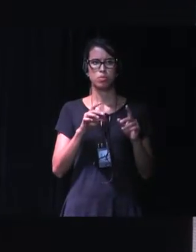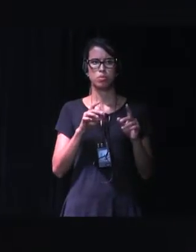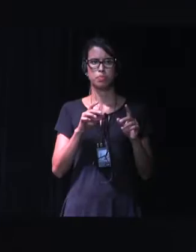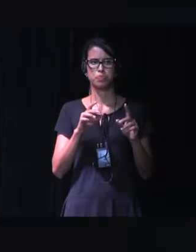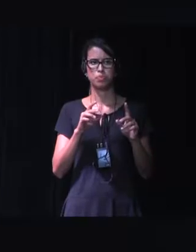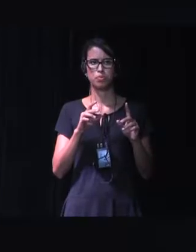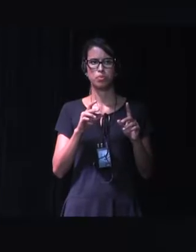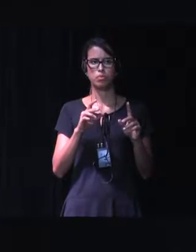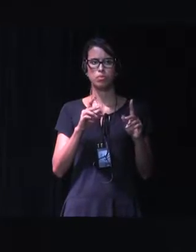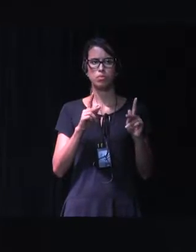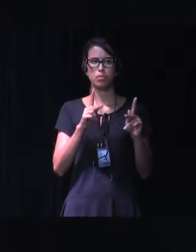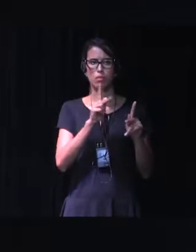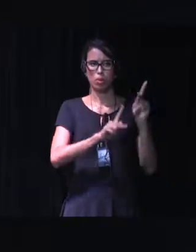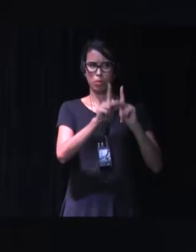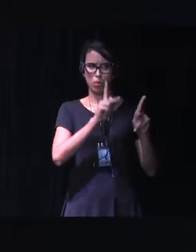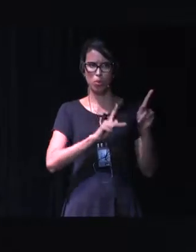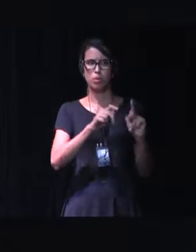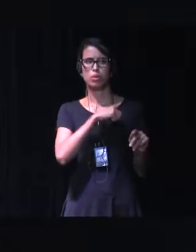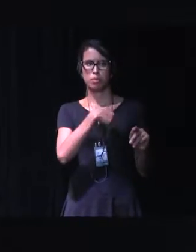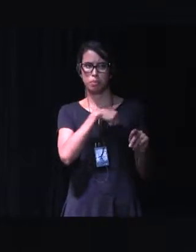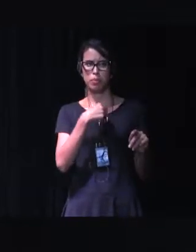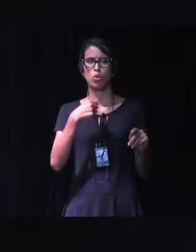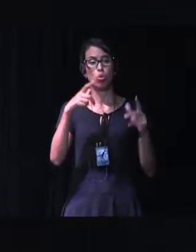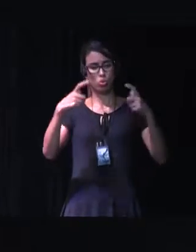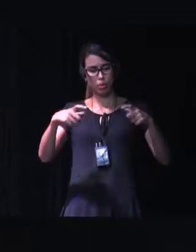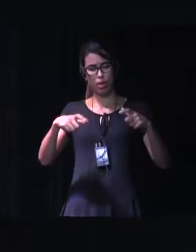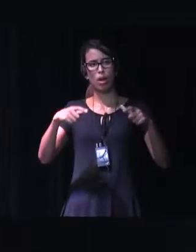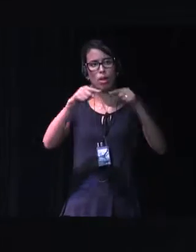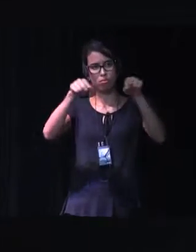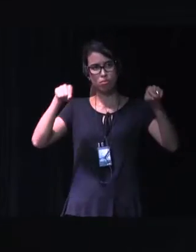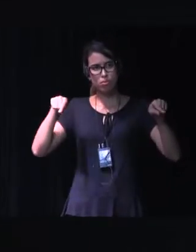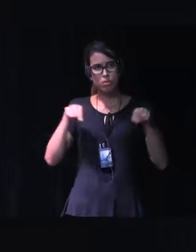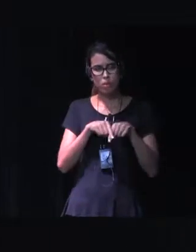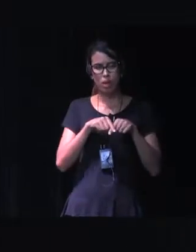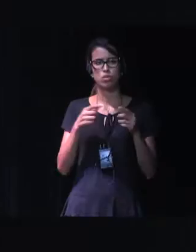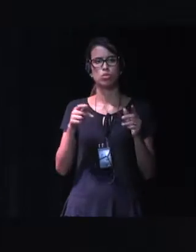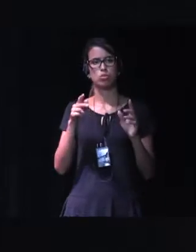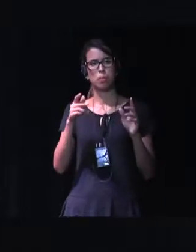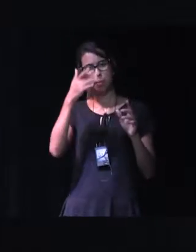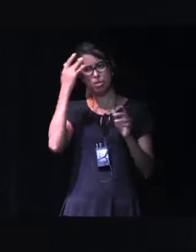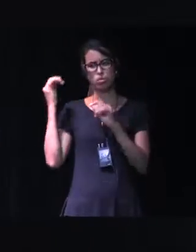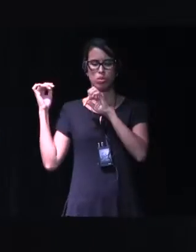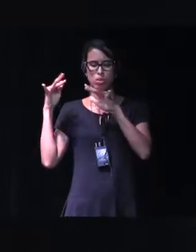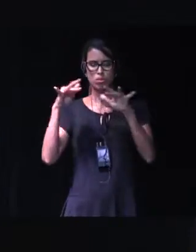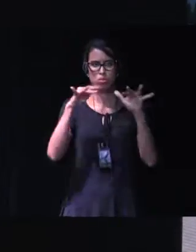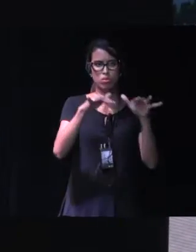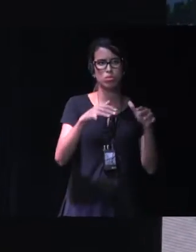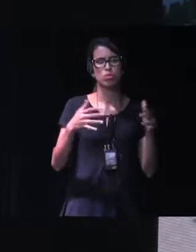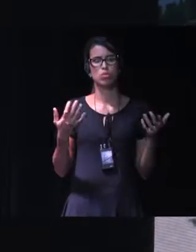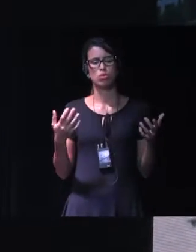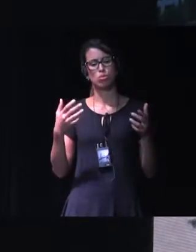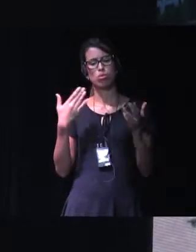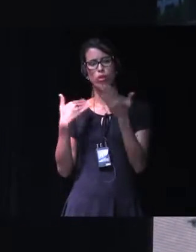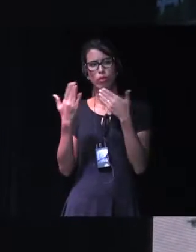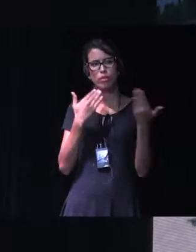tipo caminhos ou rotas aceleradas. E o espaço público, o espaço cívico, por excelência, deve ser um local